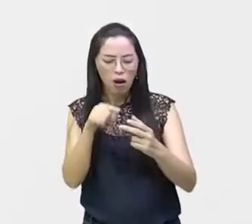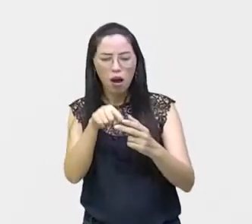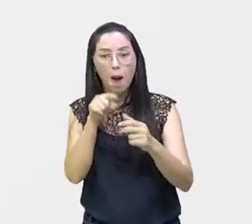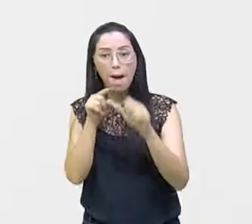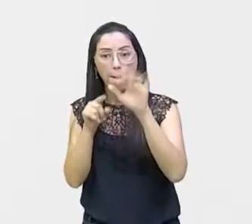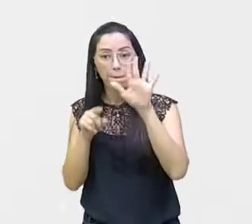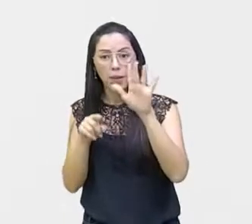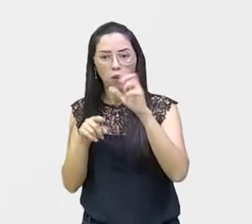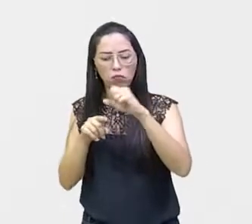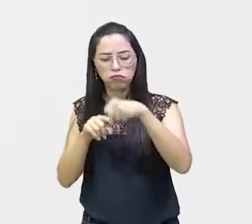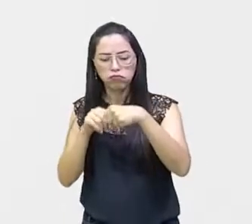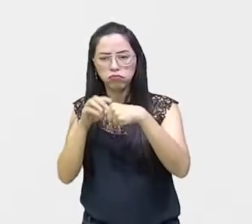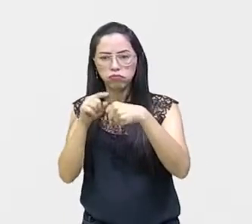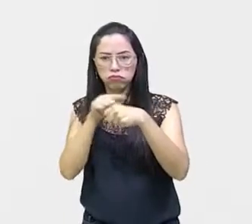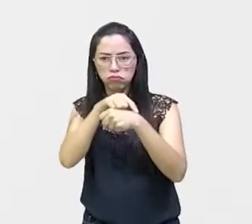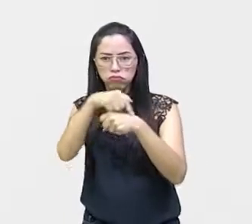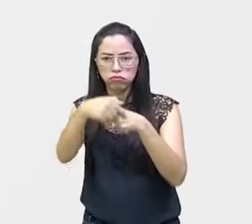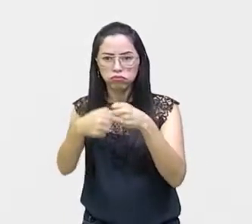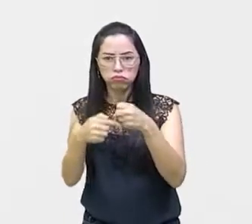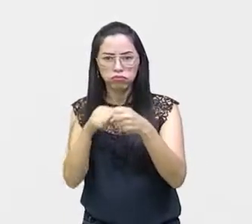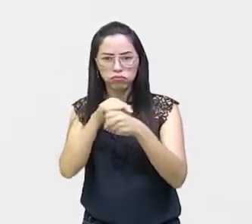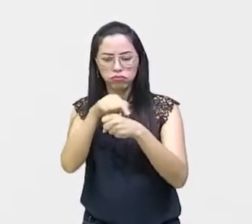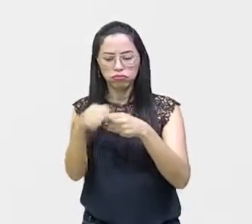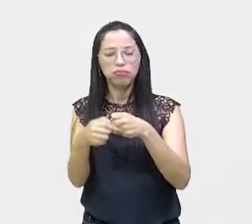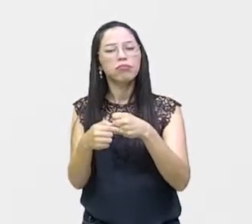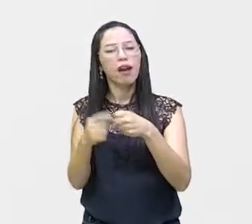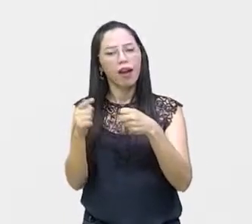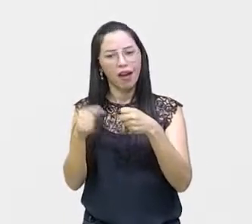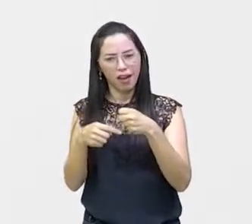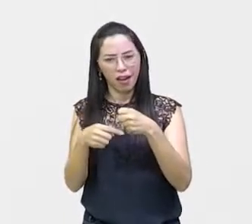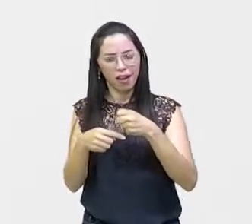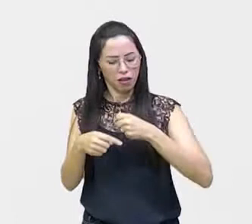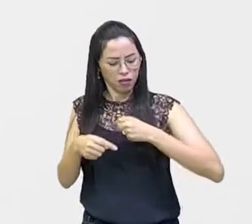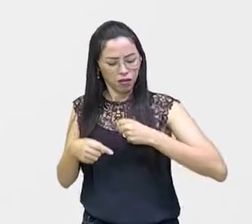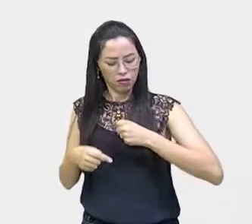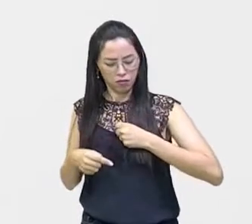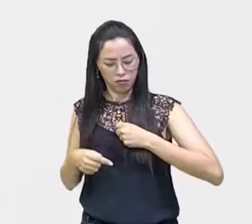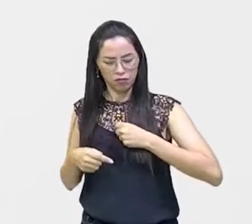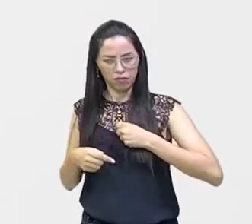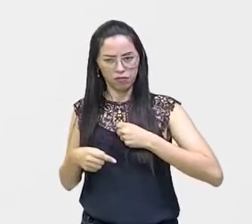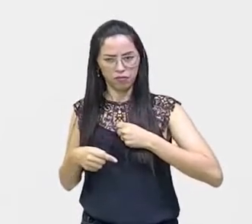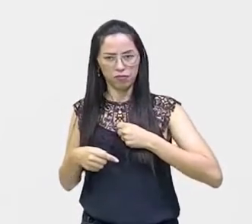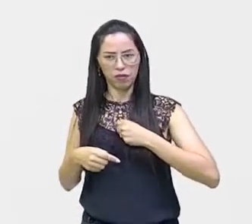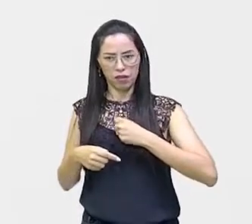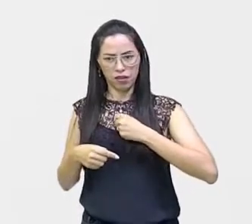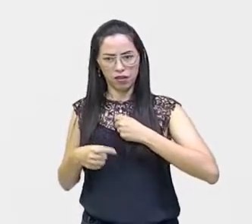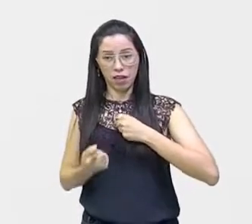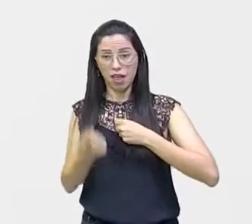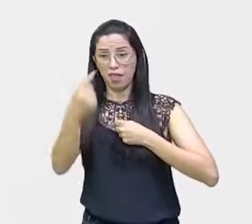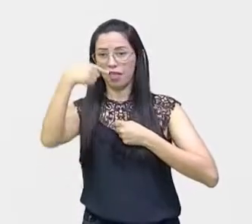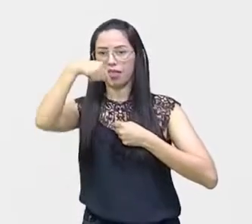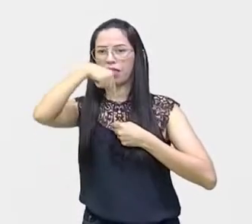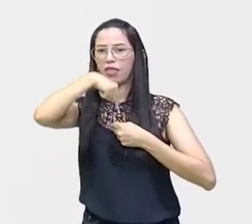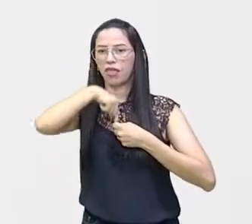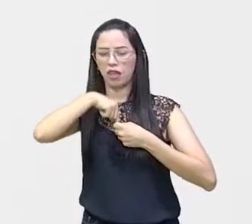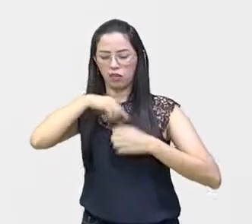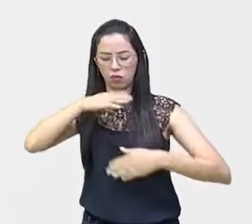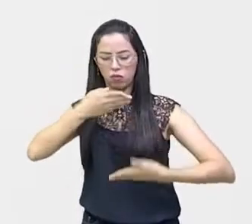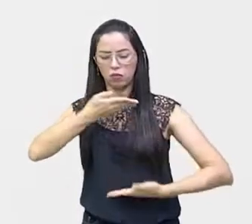todo o corpo, sem parar. Localiza-se no interior da cavidade torácica,